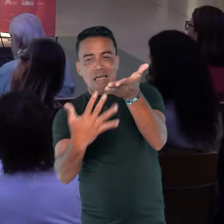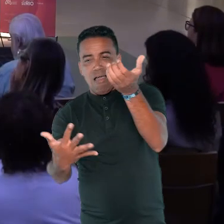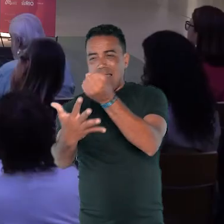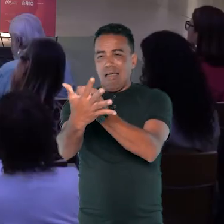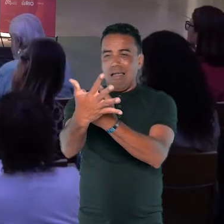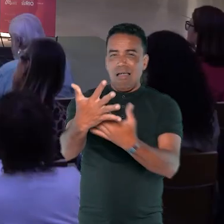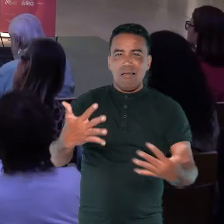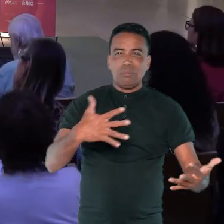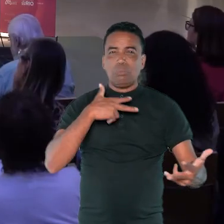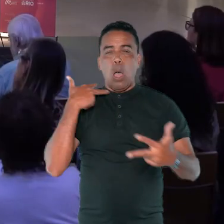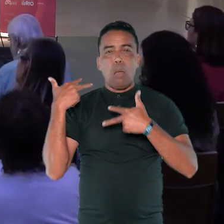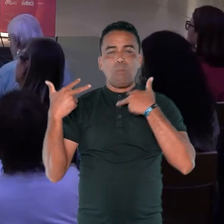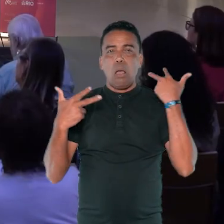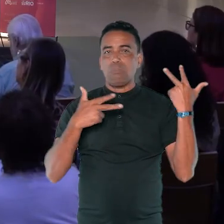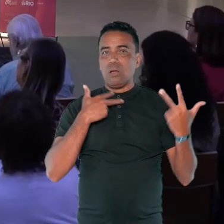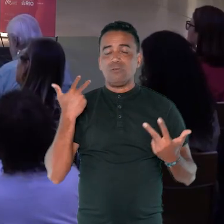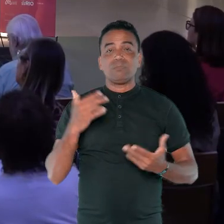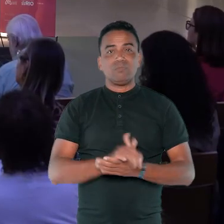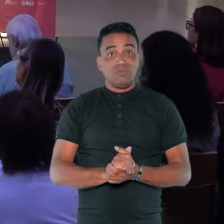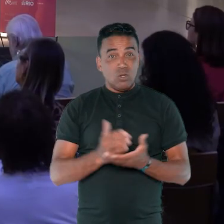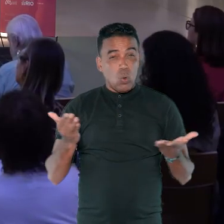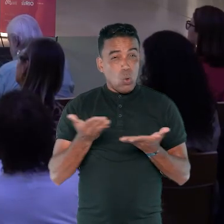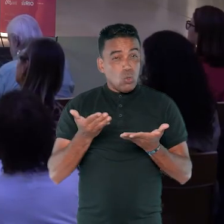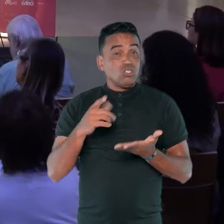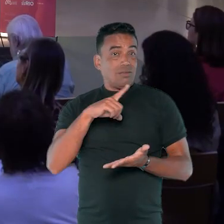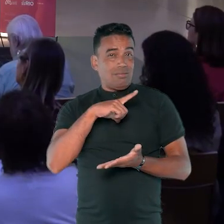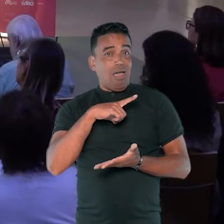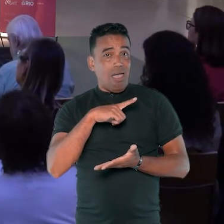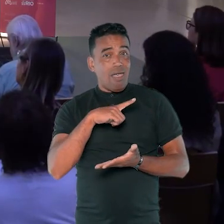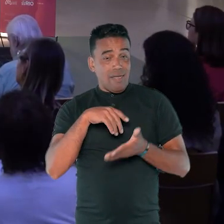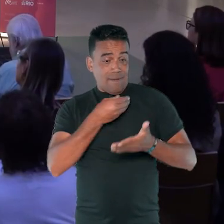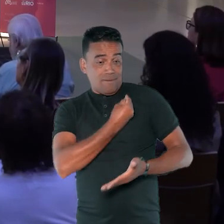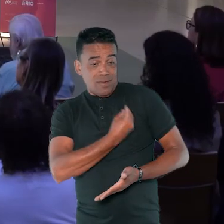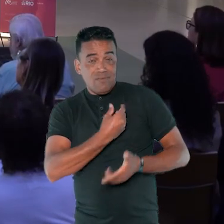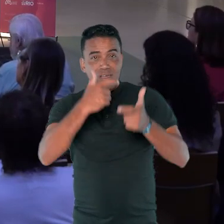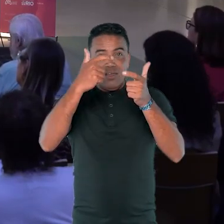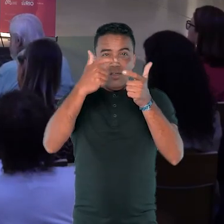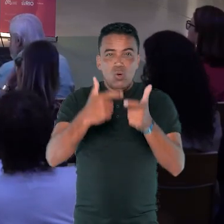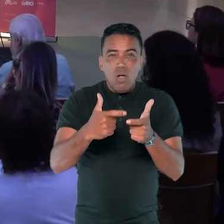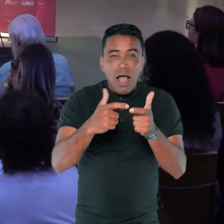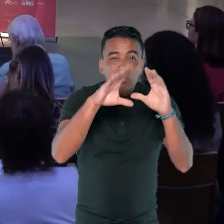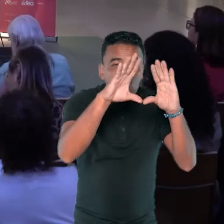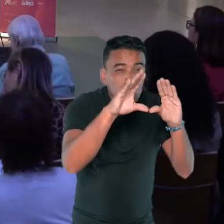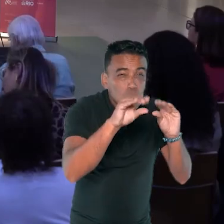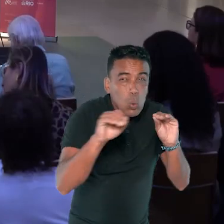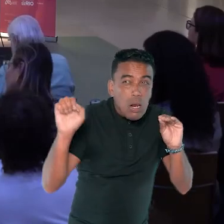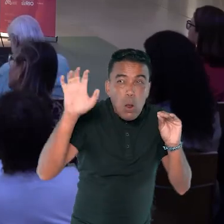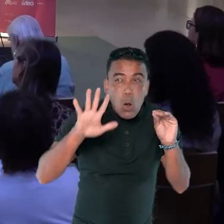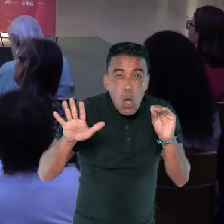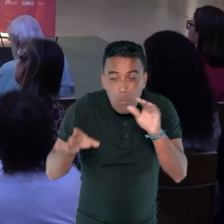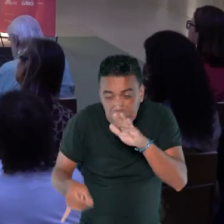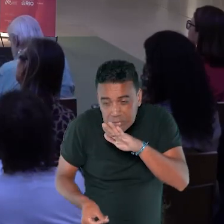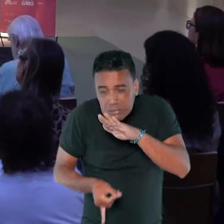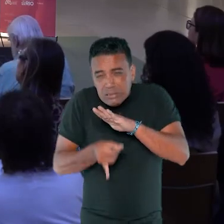ritual. Hoje, os que sobraram vivem em escuras e europeias alamedas, em subterrâneos